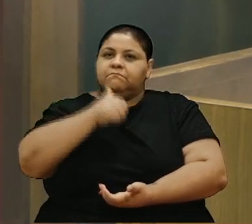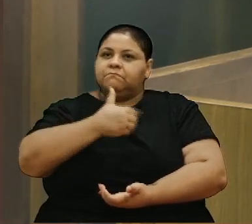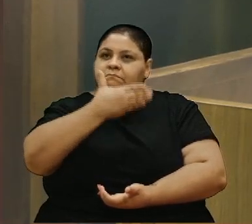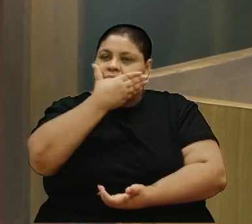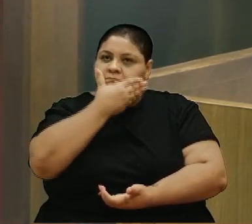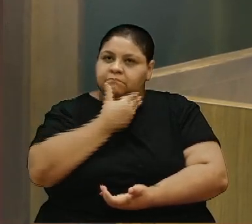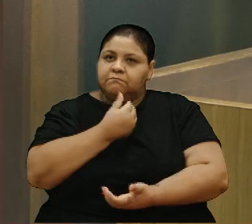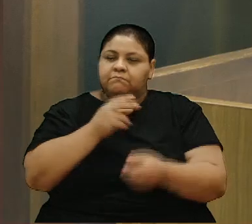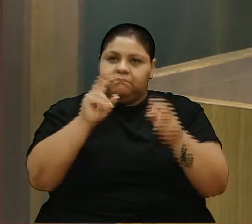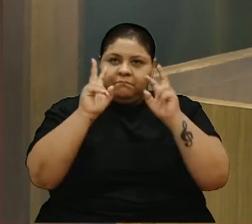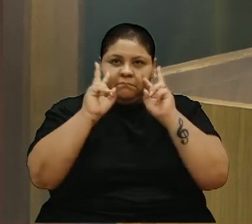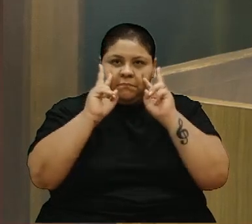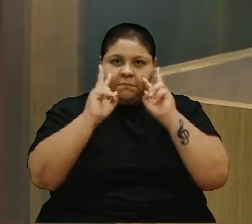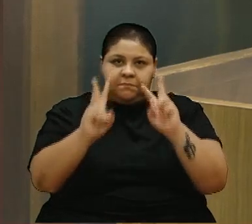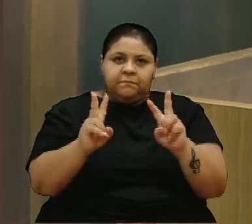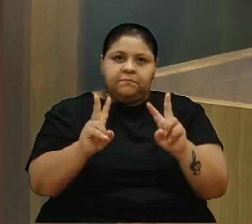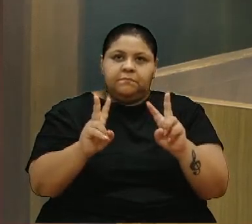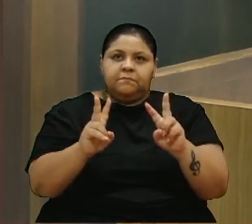dessa